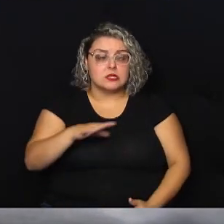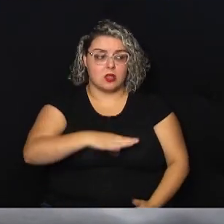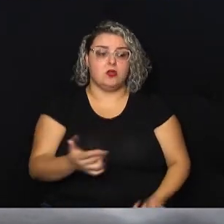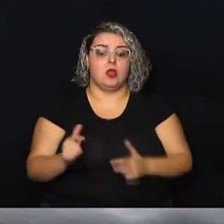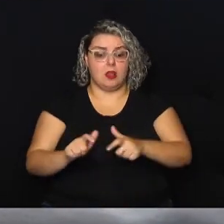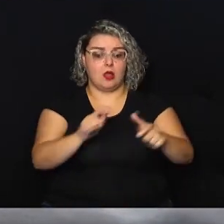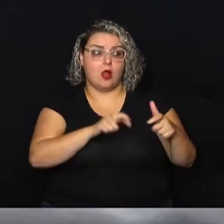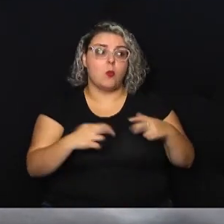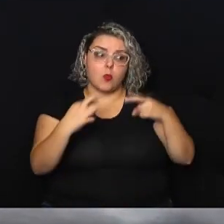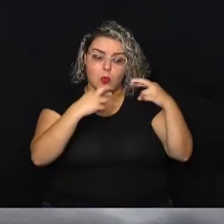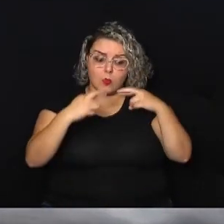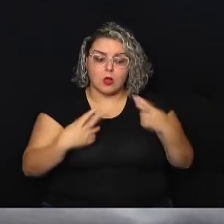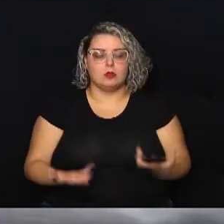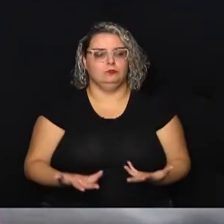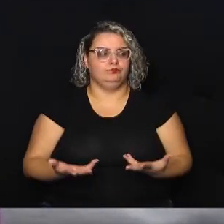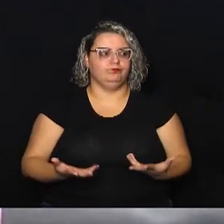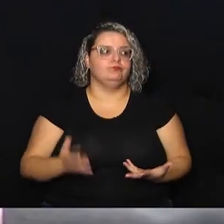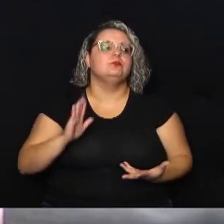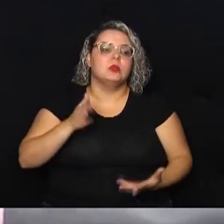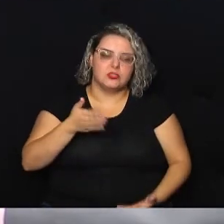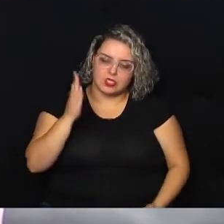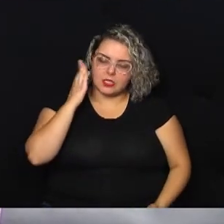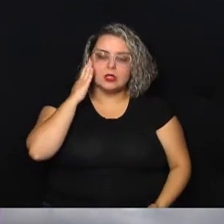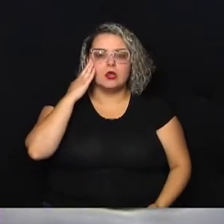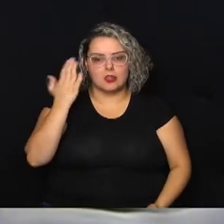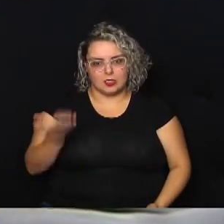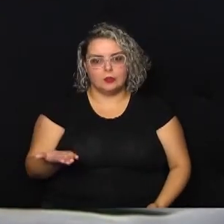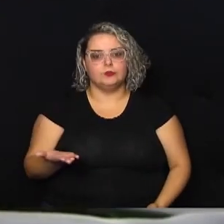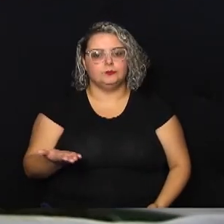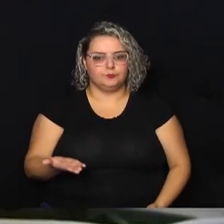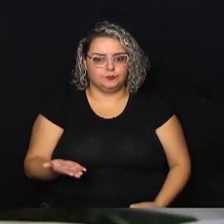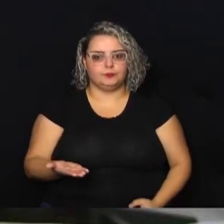locais, né? Então, como já era sabido, depois que veio